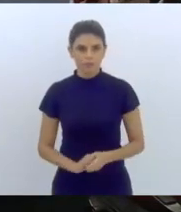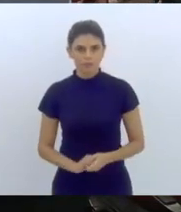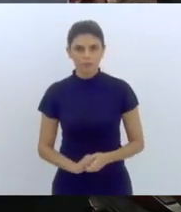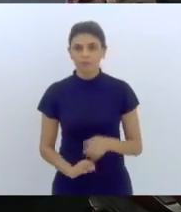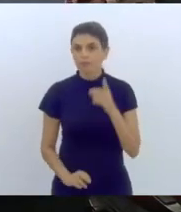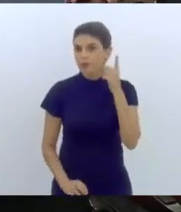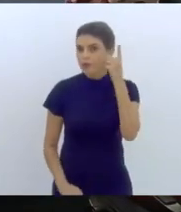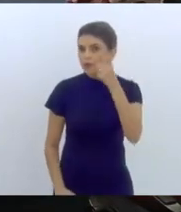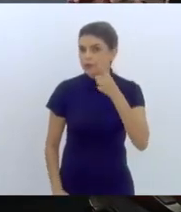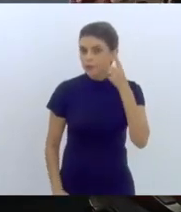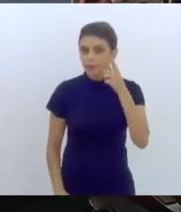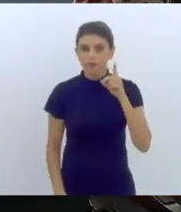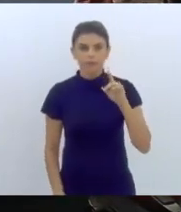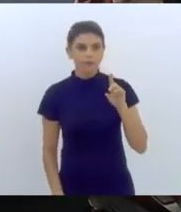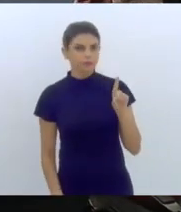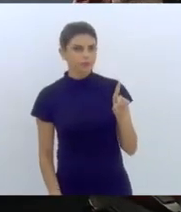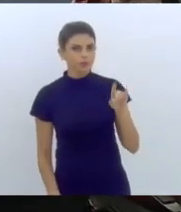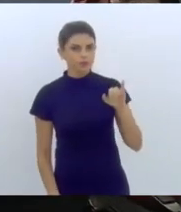Deputado Dionísio Lins.